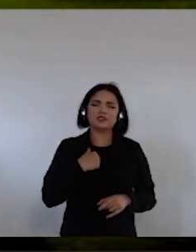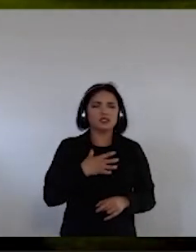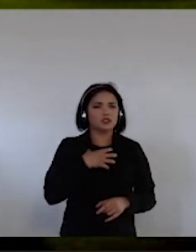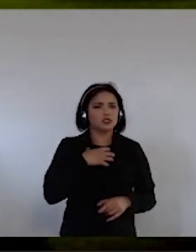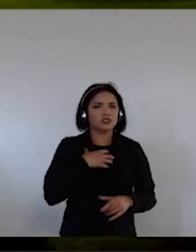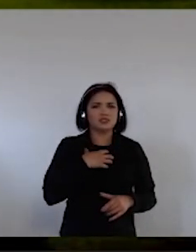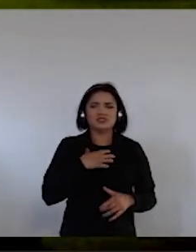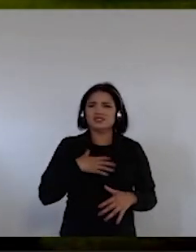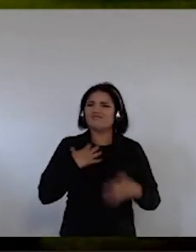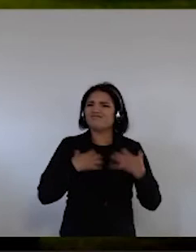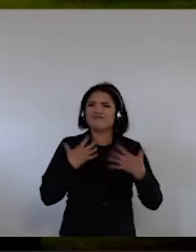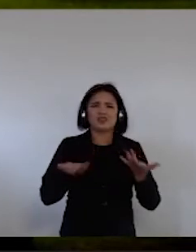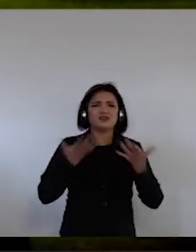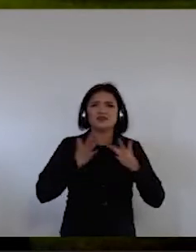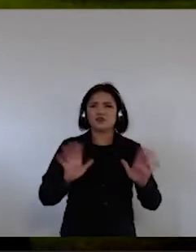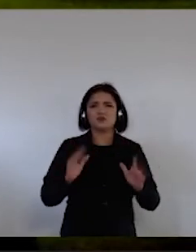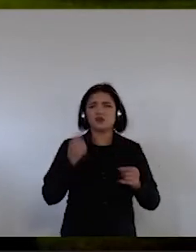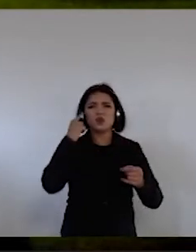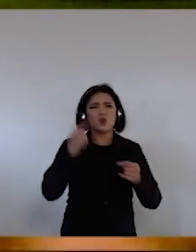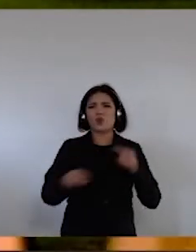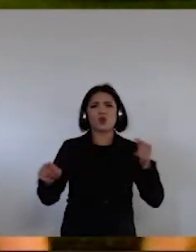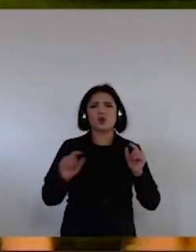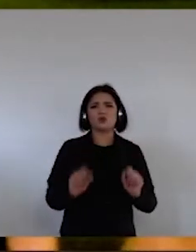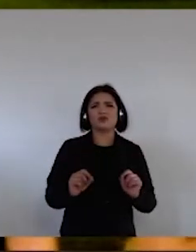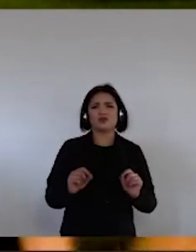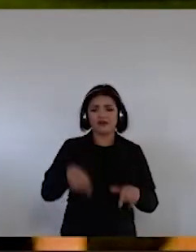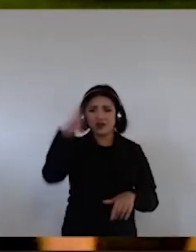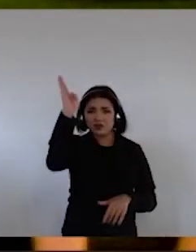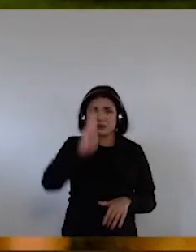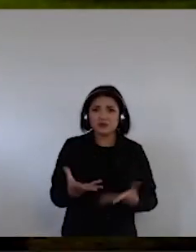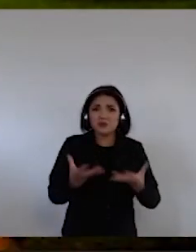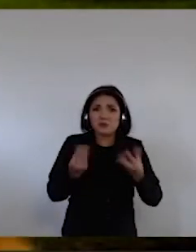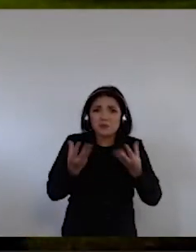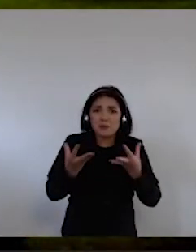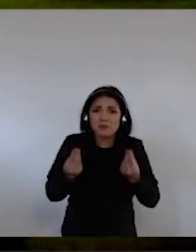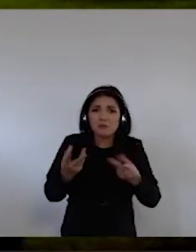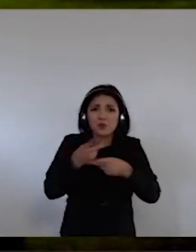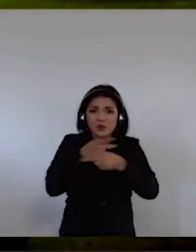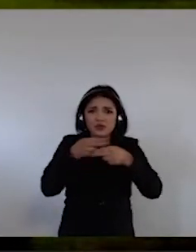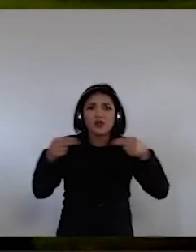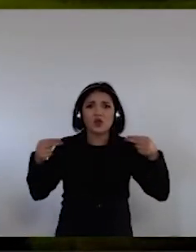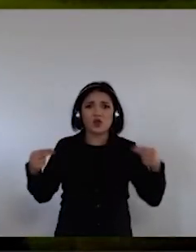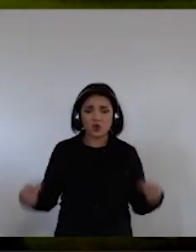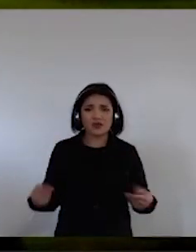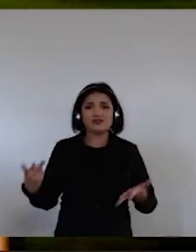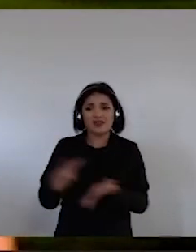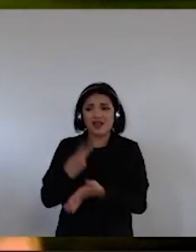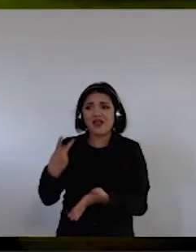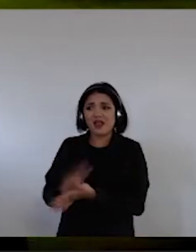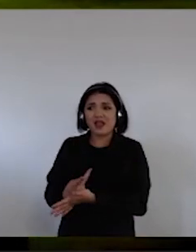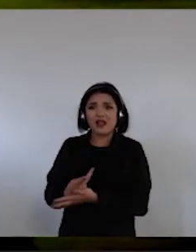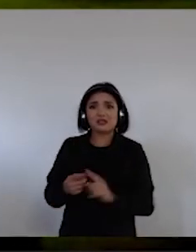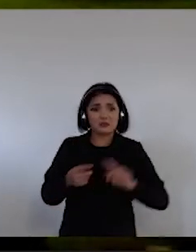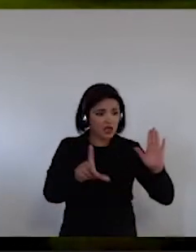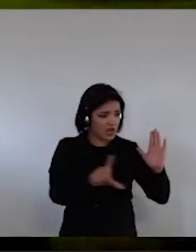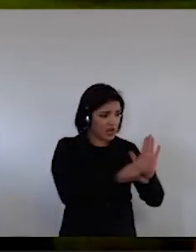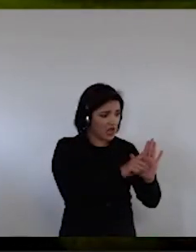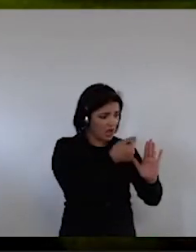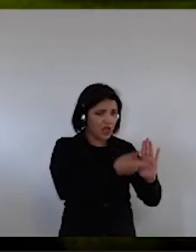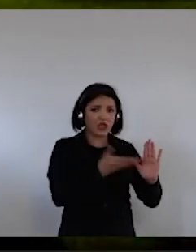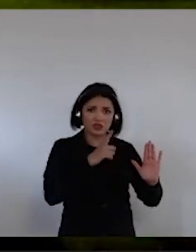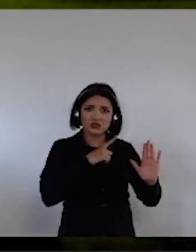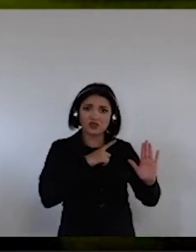maior profundidade aquilo que está sendo examinado, que está sendo discutido. Mas ele não pode se transformar de um